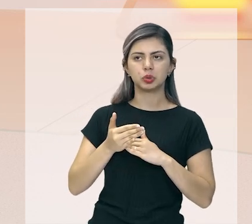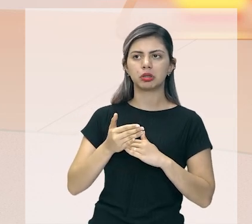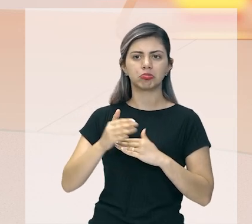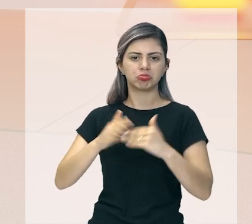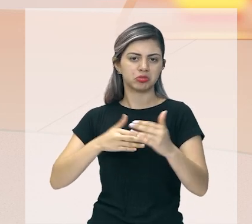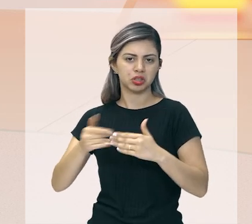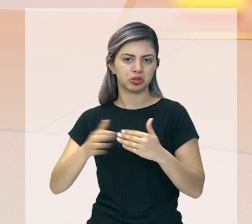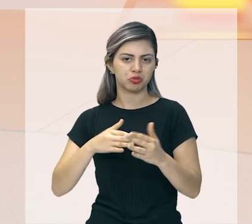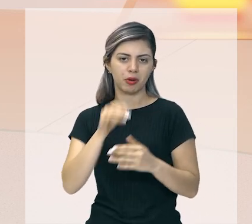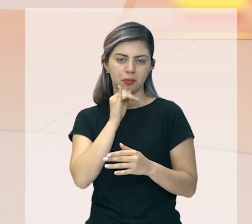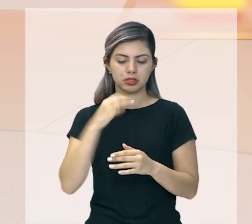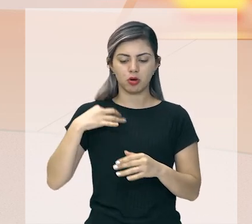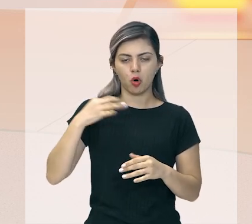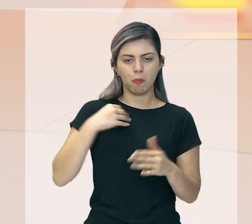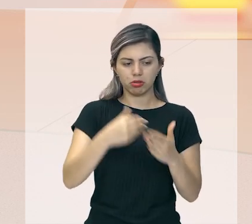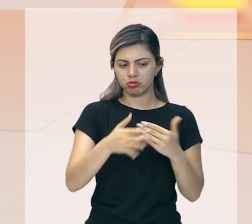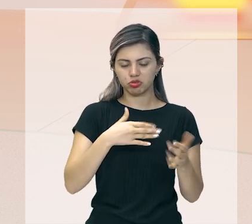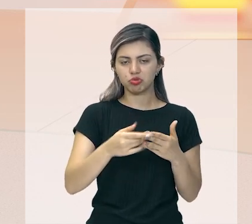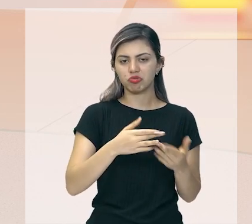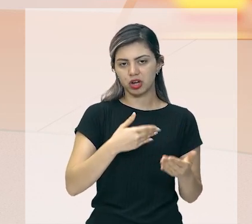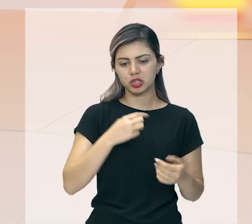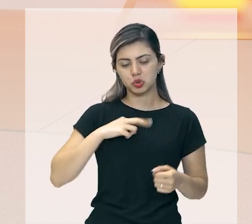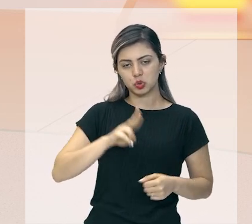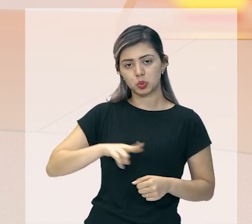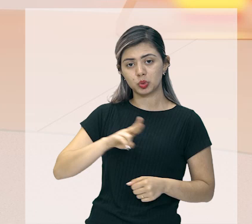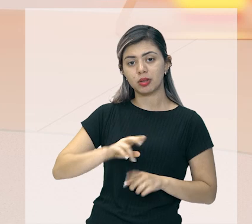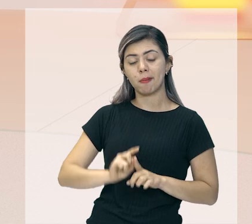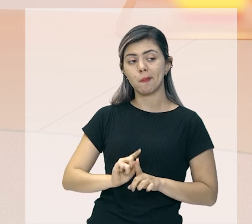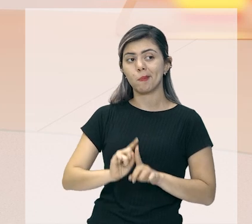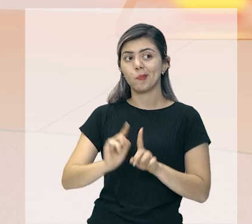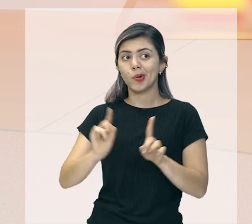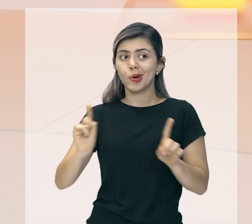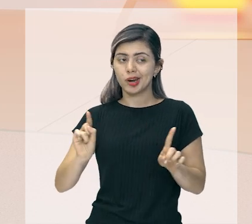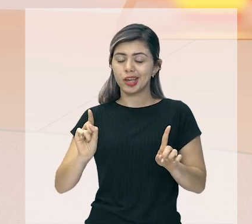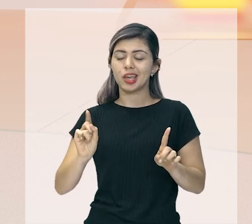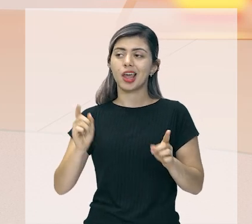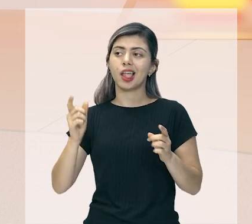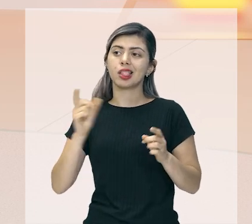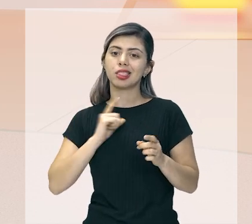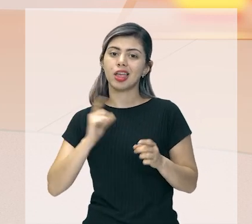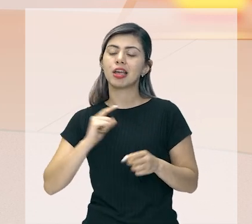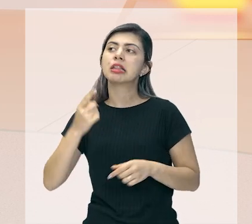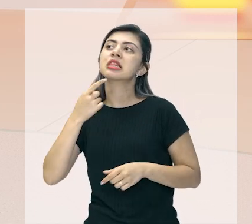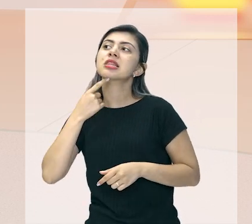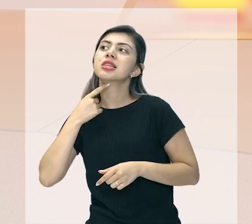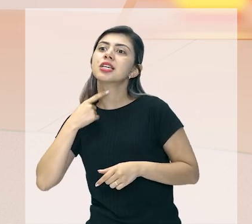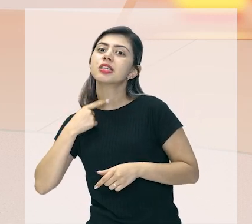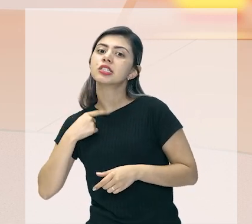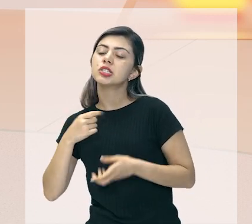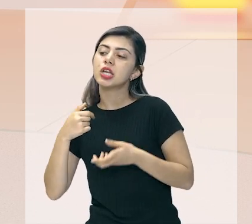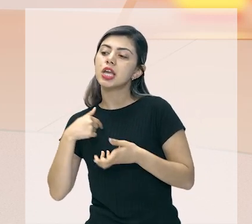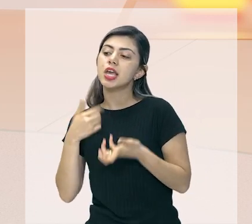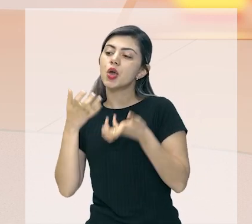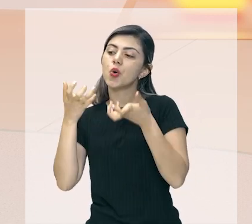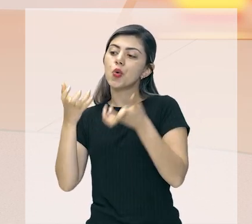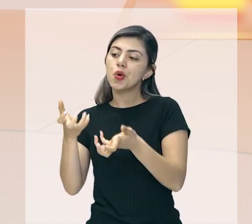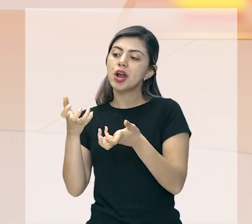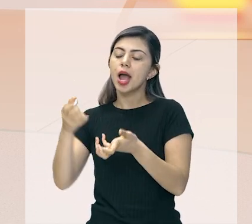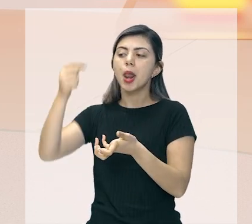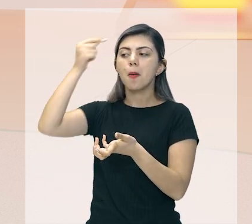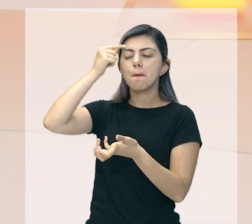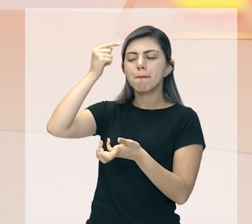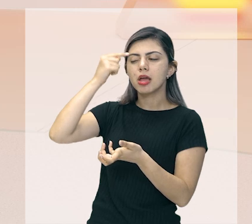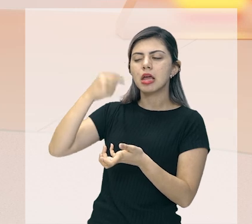tipo de roupa, por exemplo. Mas existem necessidades diferentes que vão sendo criadas na nossa cabeça,